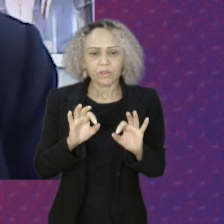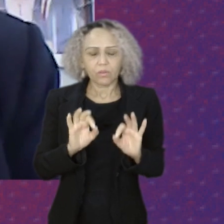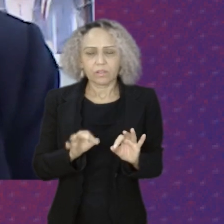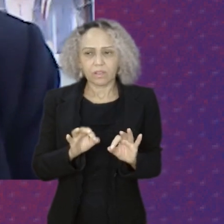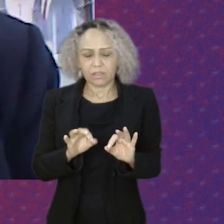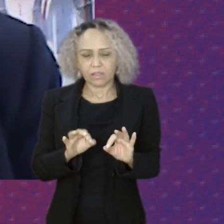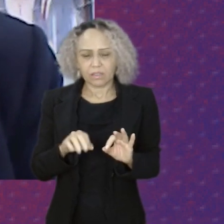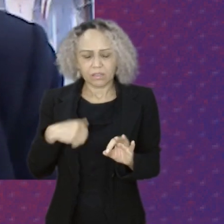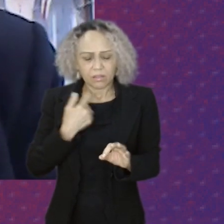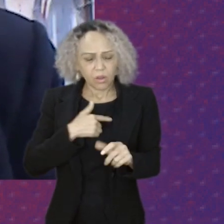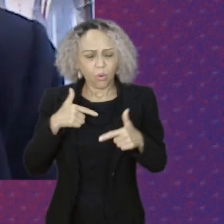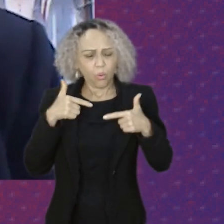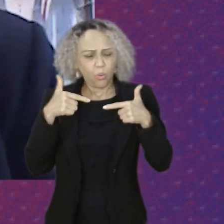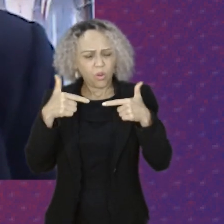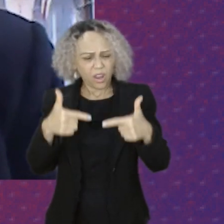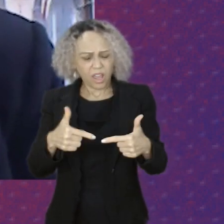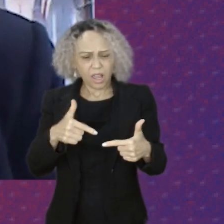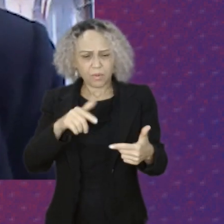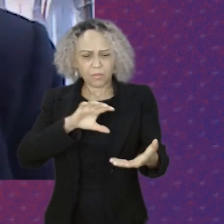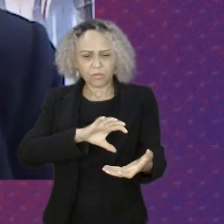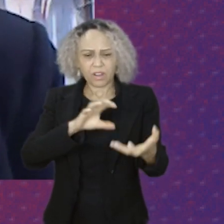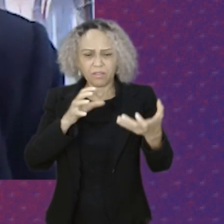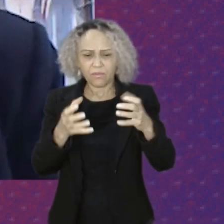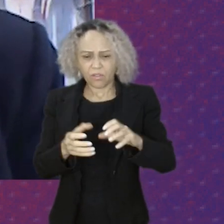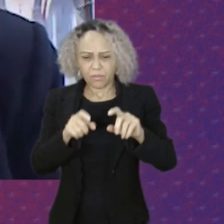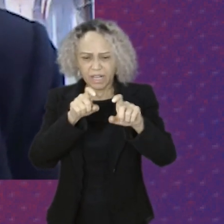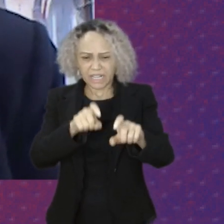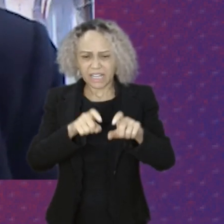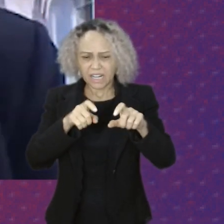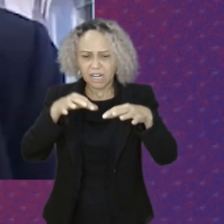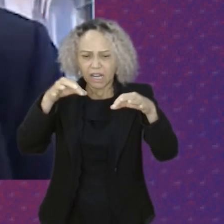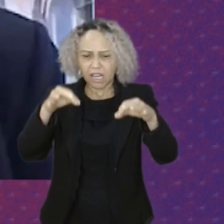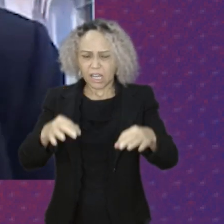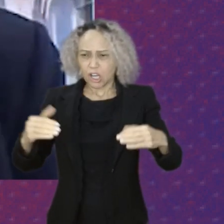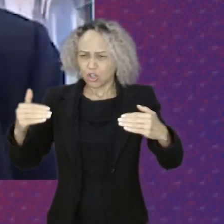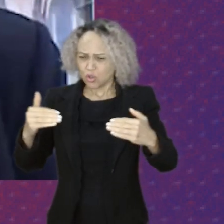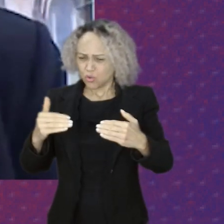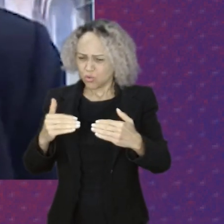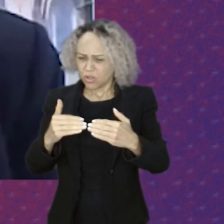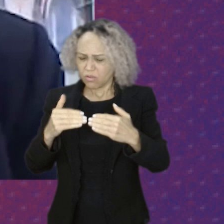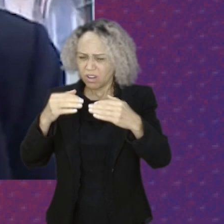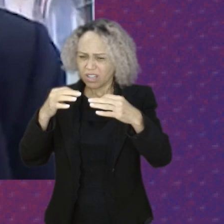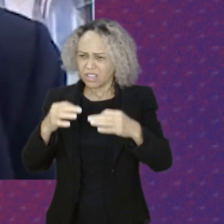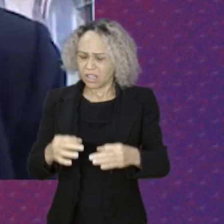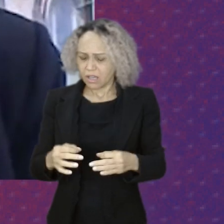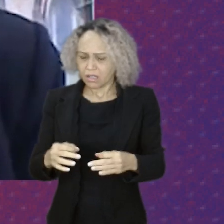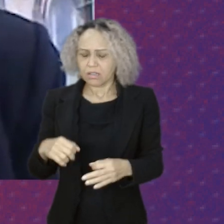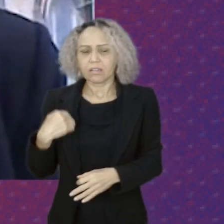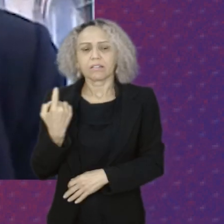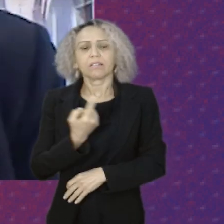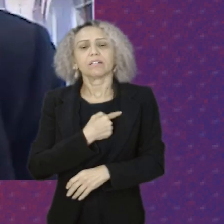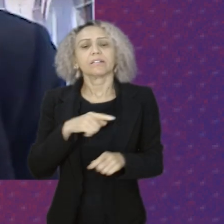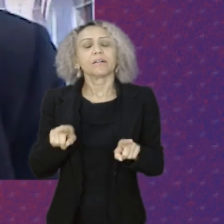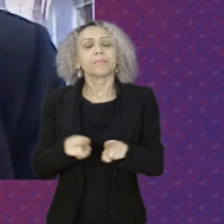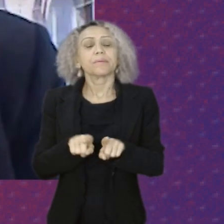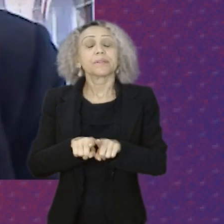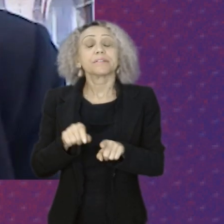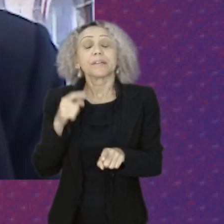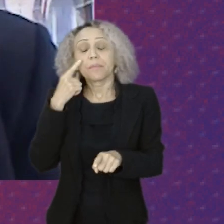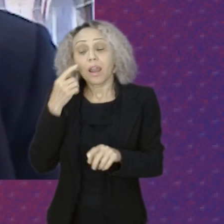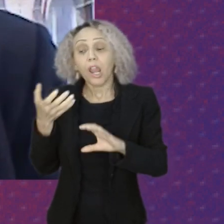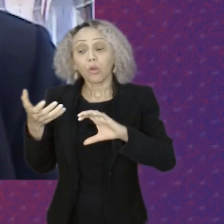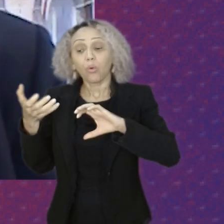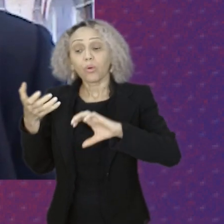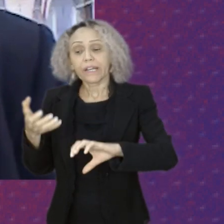de lutar por uma reforma agrária justa, igualitária, nós também precisamos rever o nosso Congresso